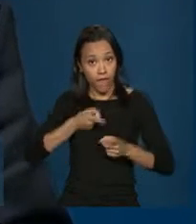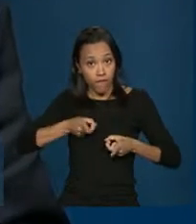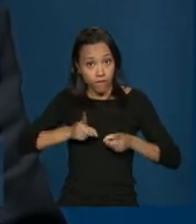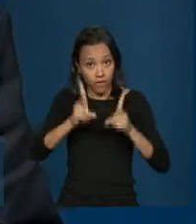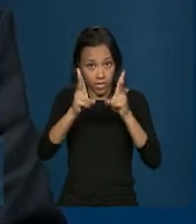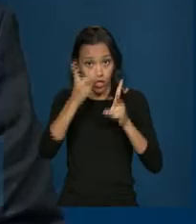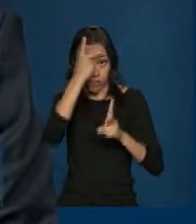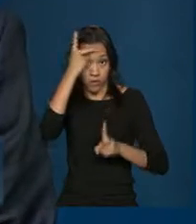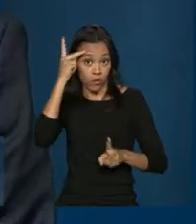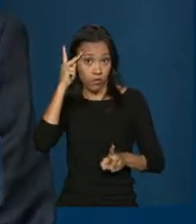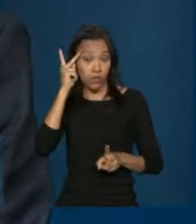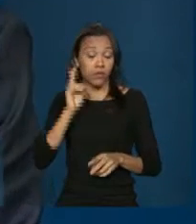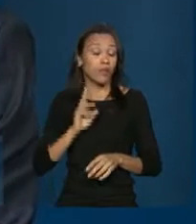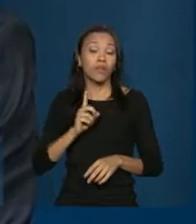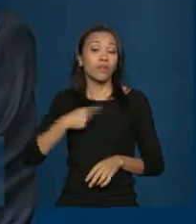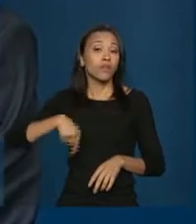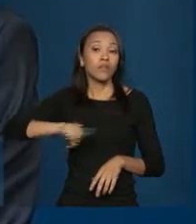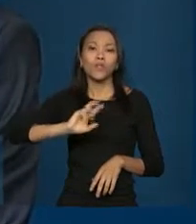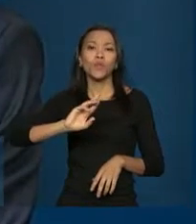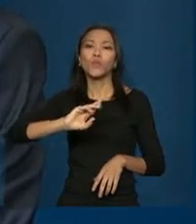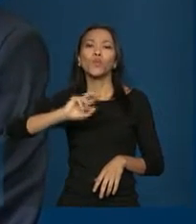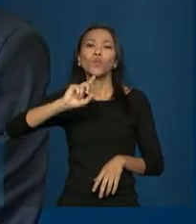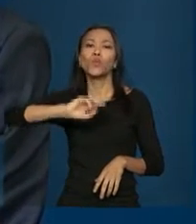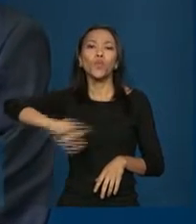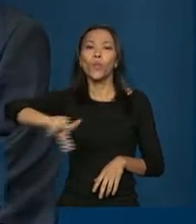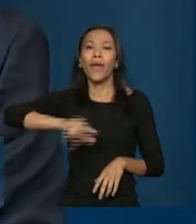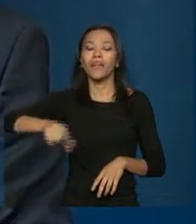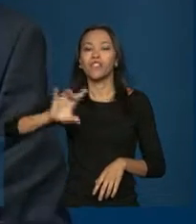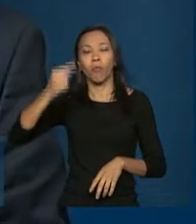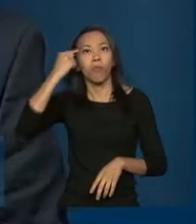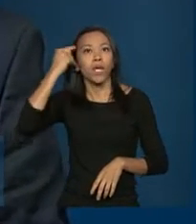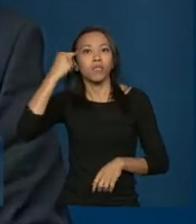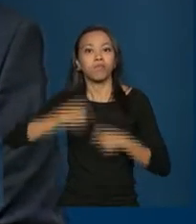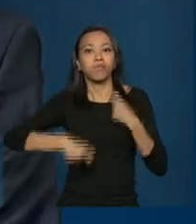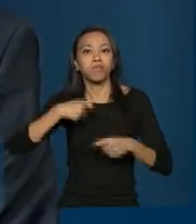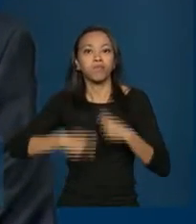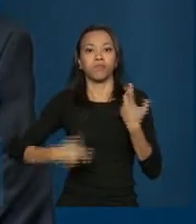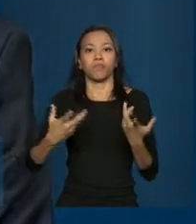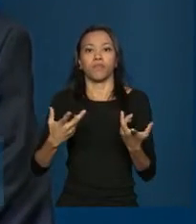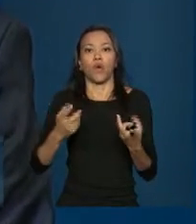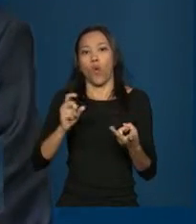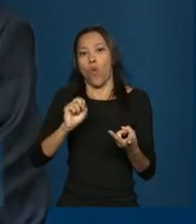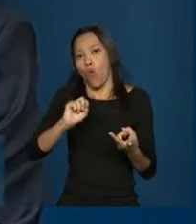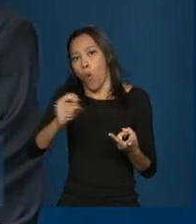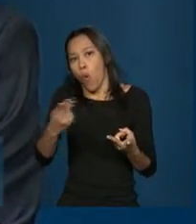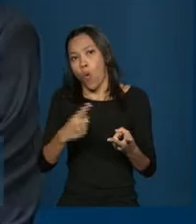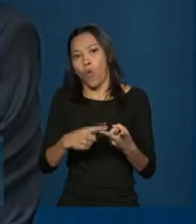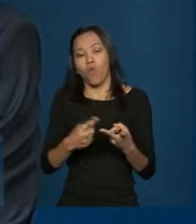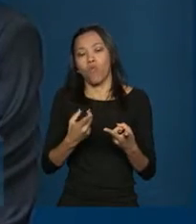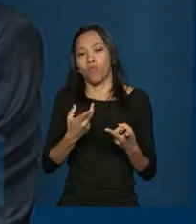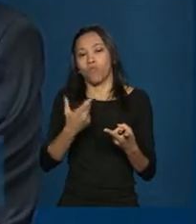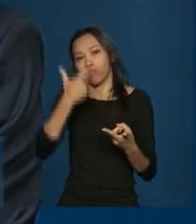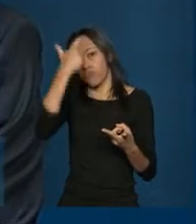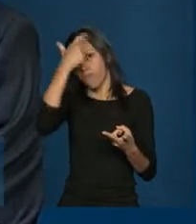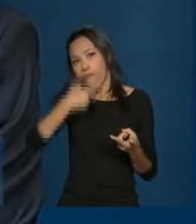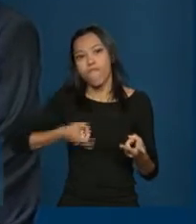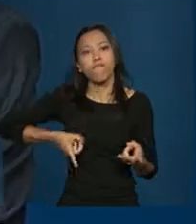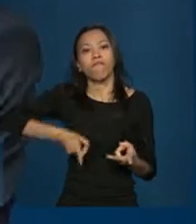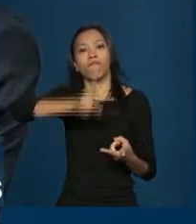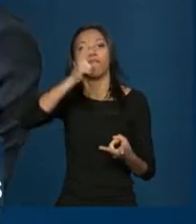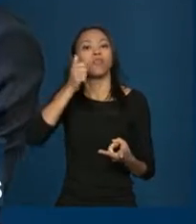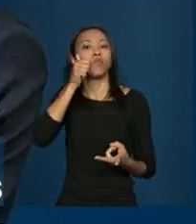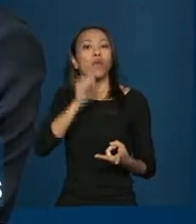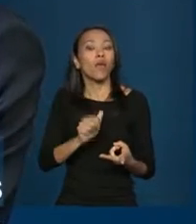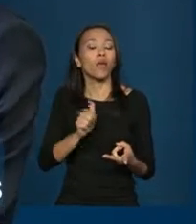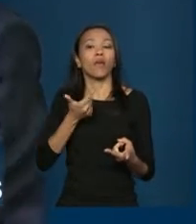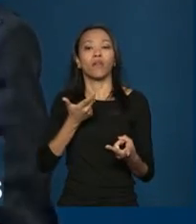tráfico de pessoas não se limita à exploração sexual ou a tráfico internacional de